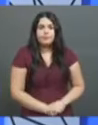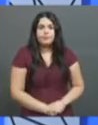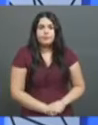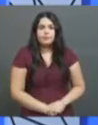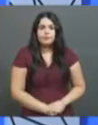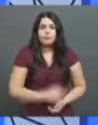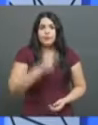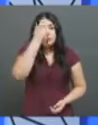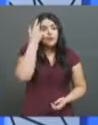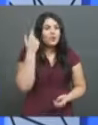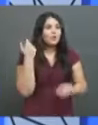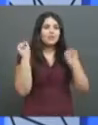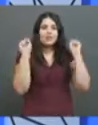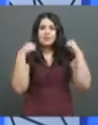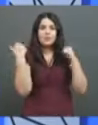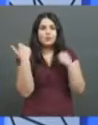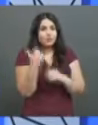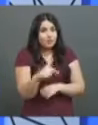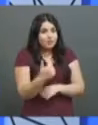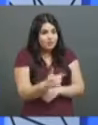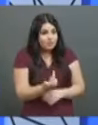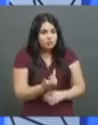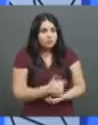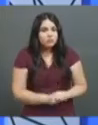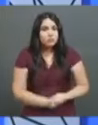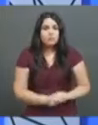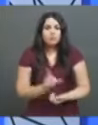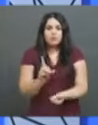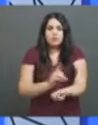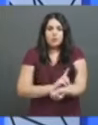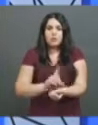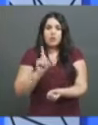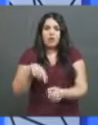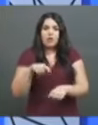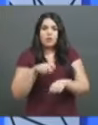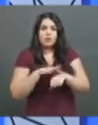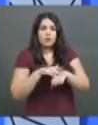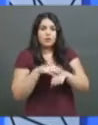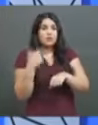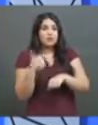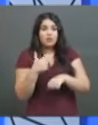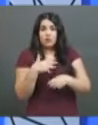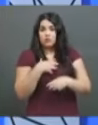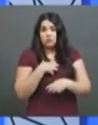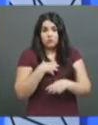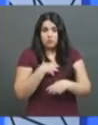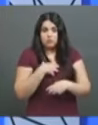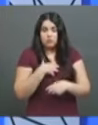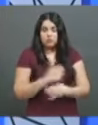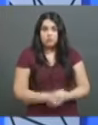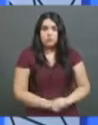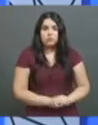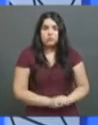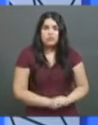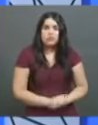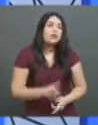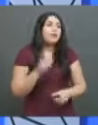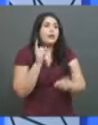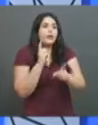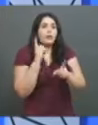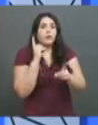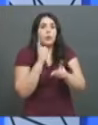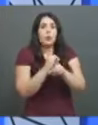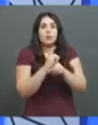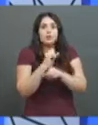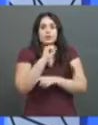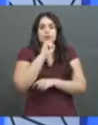vezes, é sedentário, etc. Diabetes é uma doença sem sintomas na maior parte dos casos. Você descobre o diabetes se você